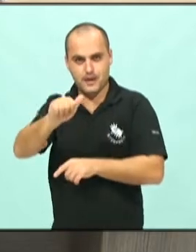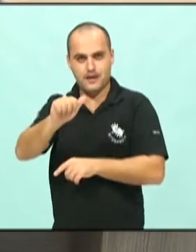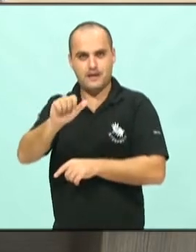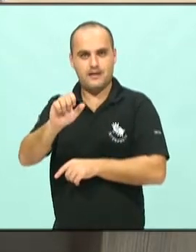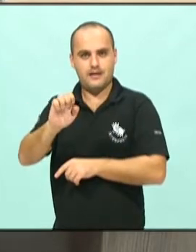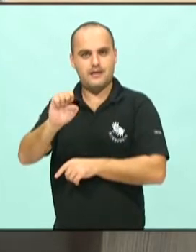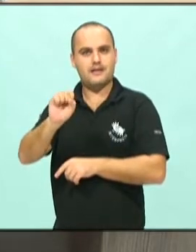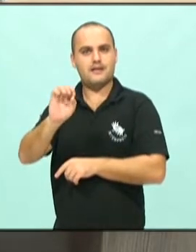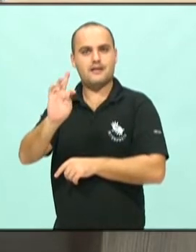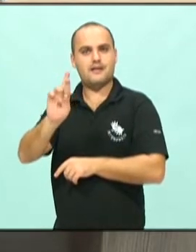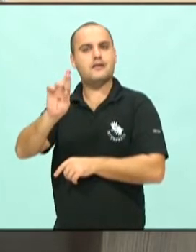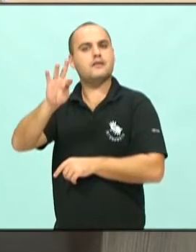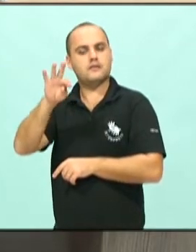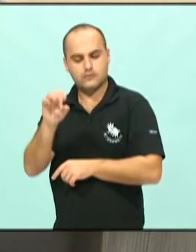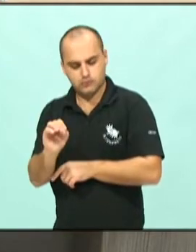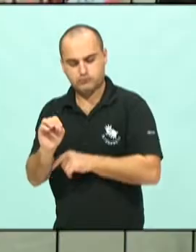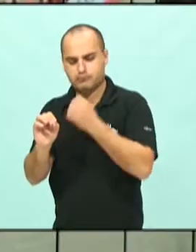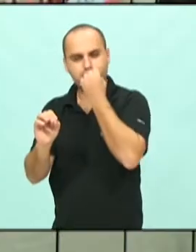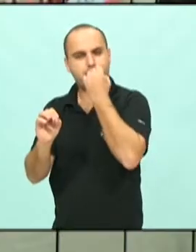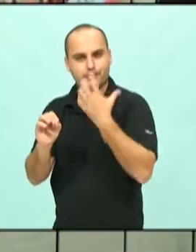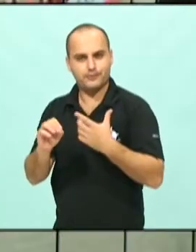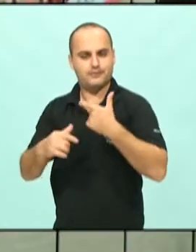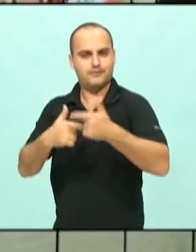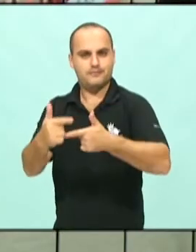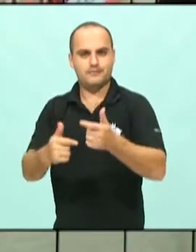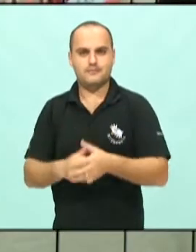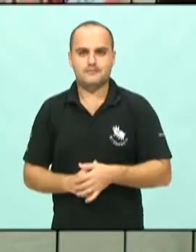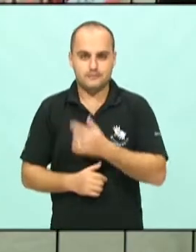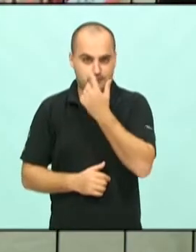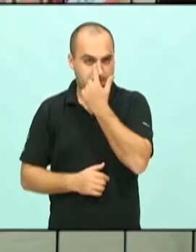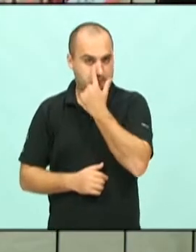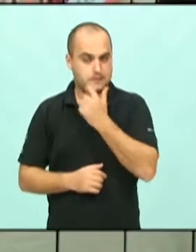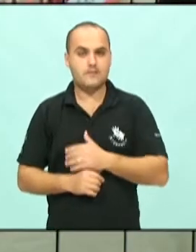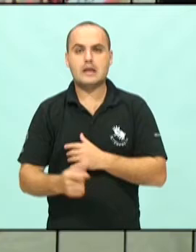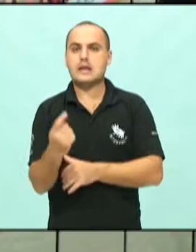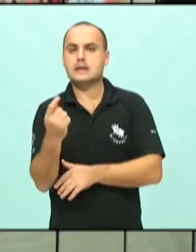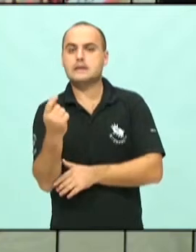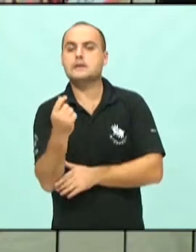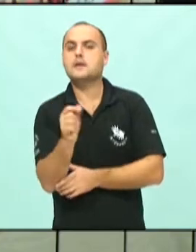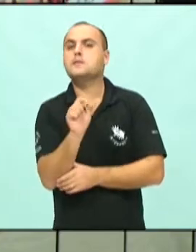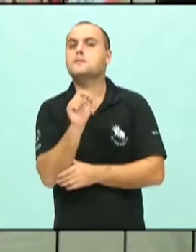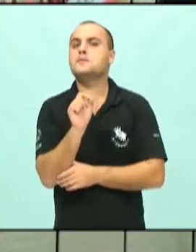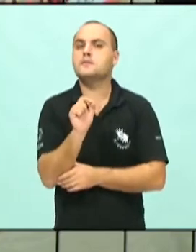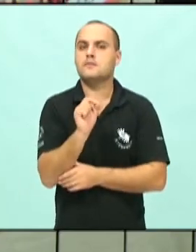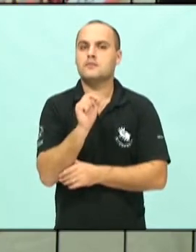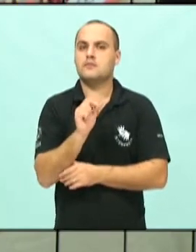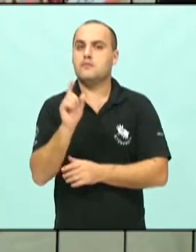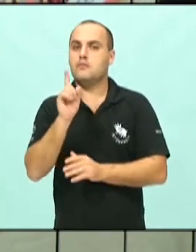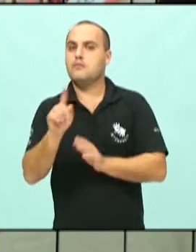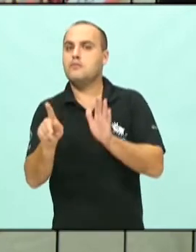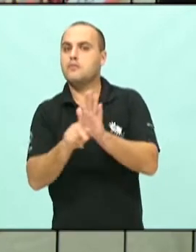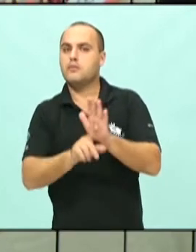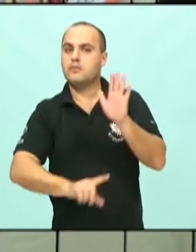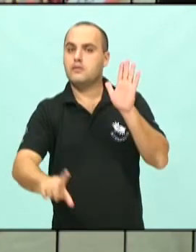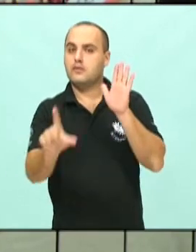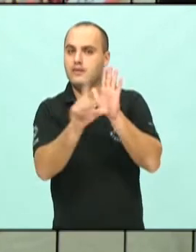né? Trabalhamos a identidade do trabalho. Os recursos foram disponibilizados através da Lei de Incentivo à Cultura de Itajaí, então, né,